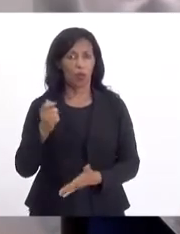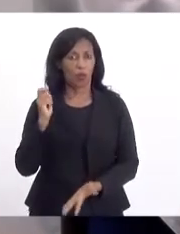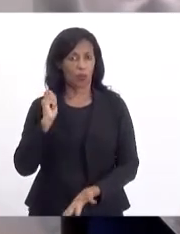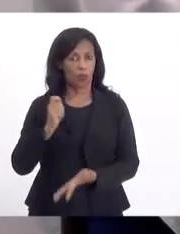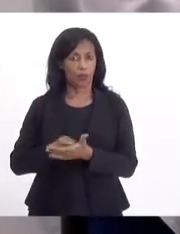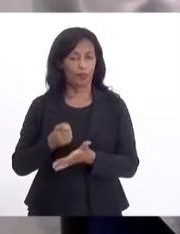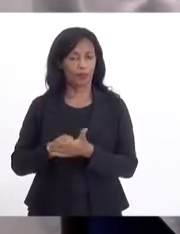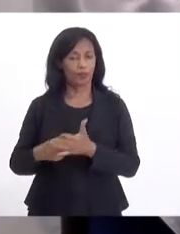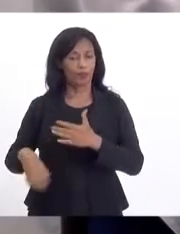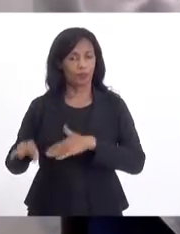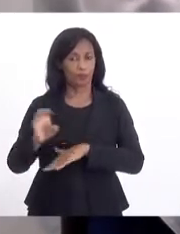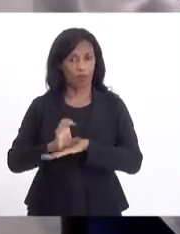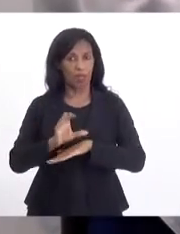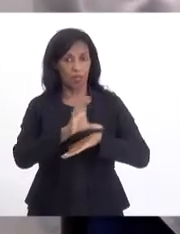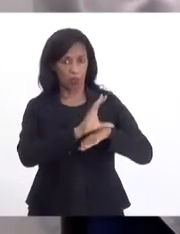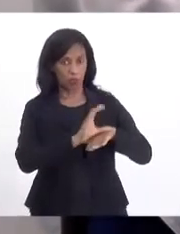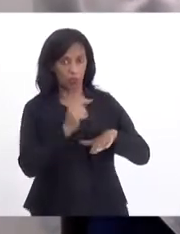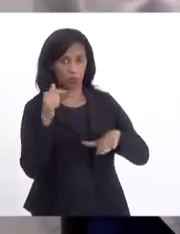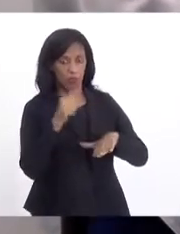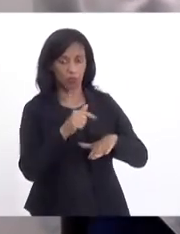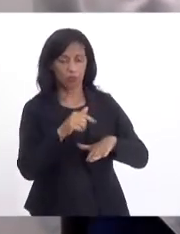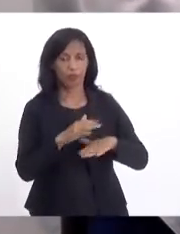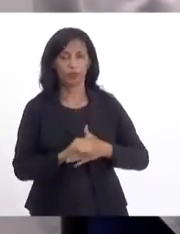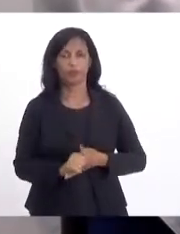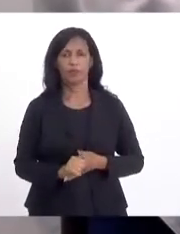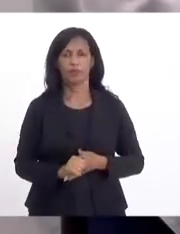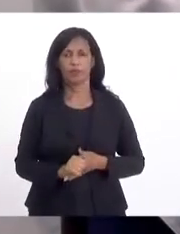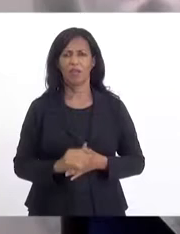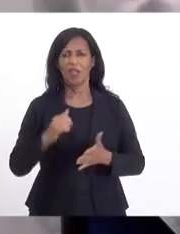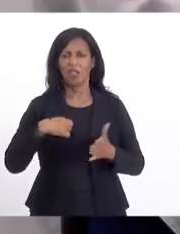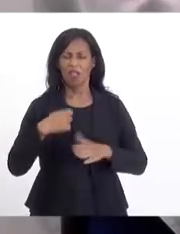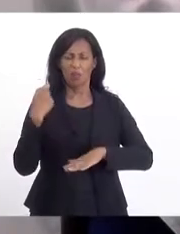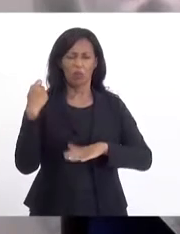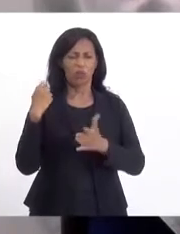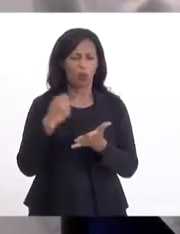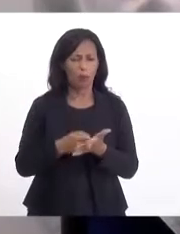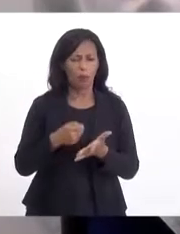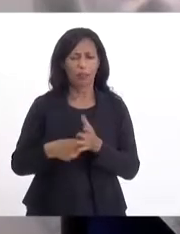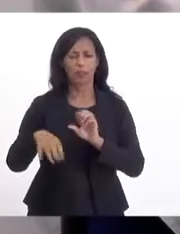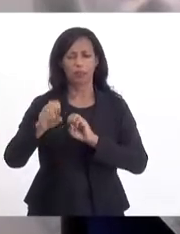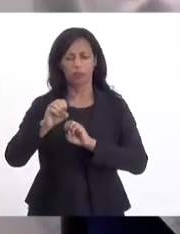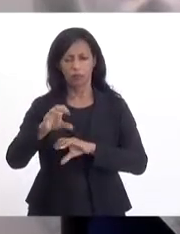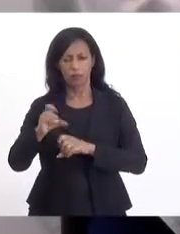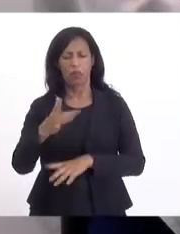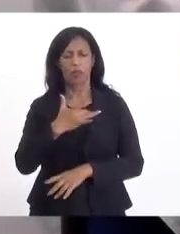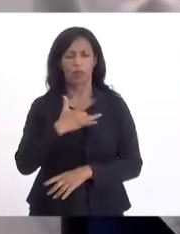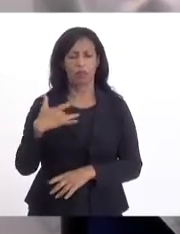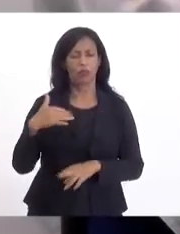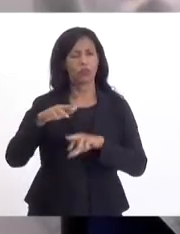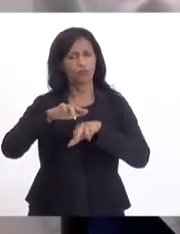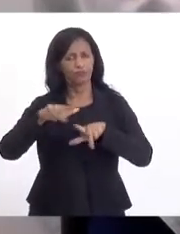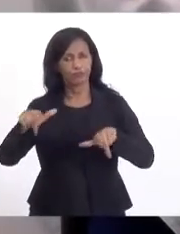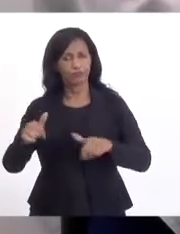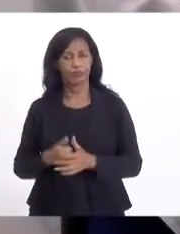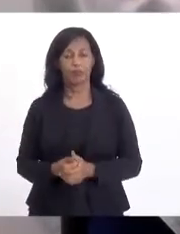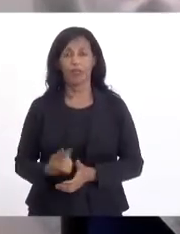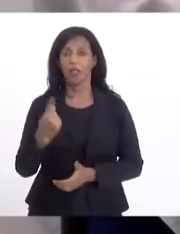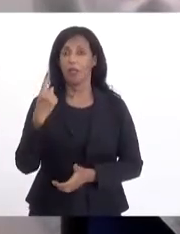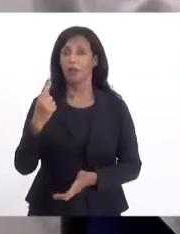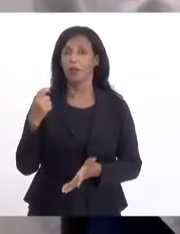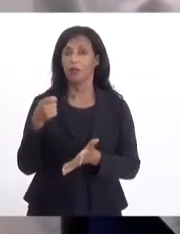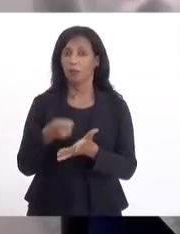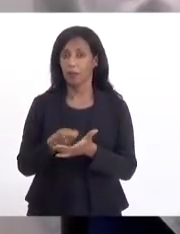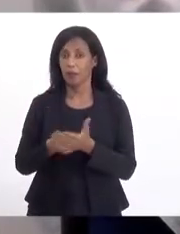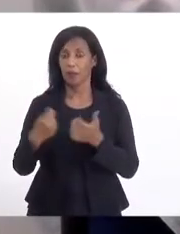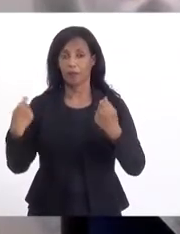Estado, da Constituição do Estado, tem lá uma série de deveres, com a educação, com a saúde, etc. E um desses deveres que eu